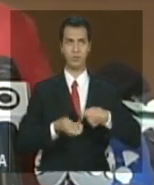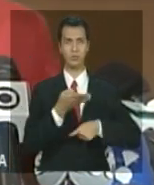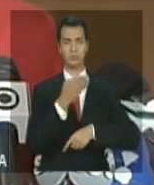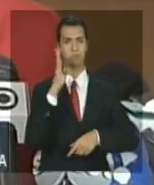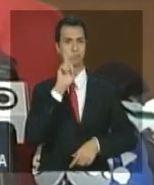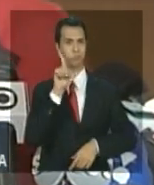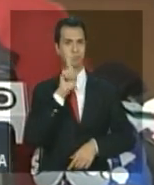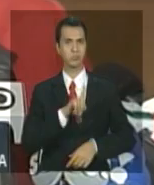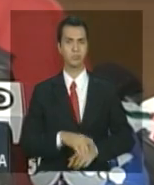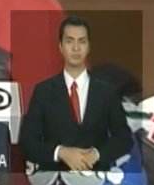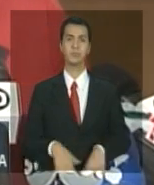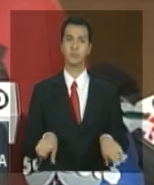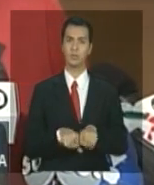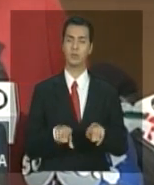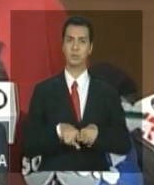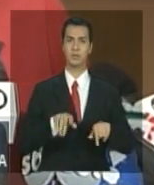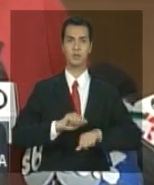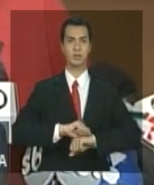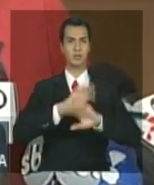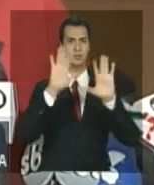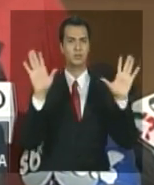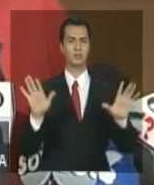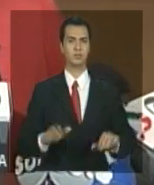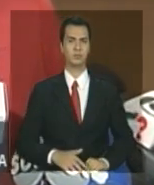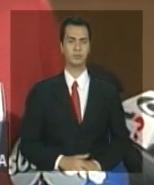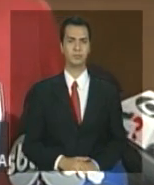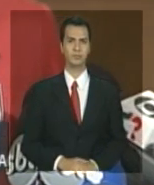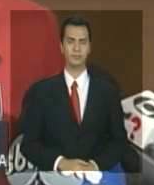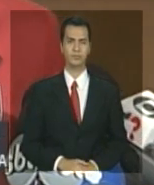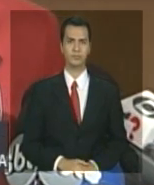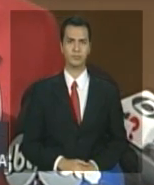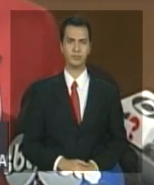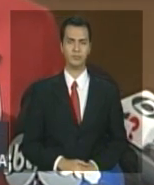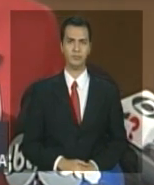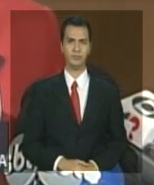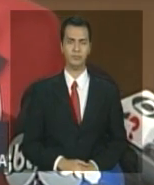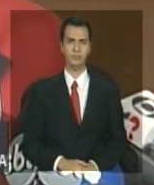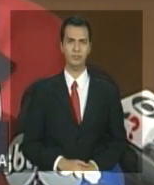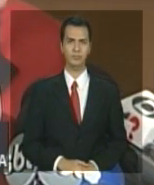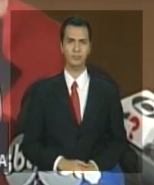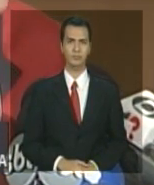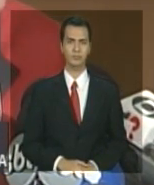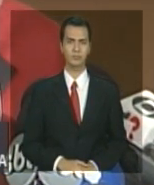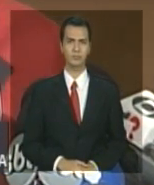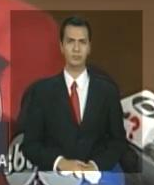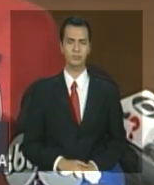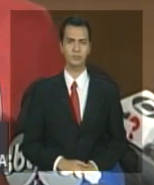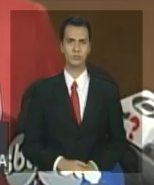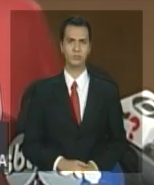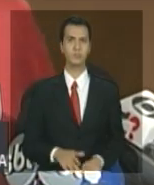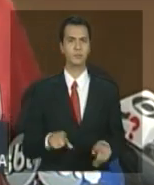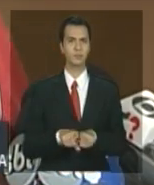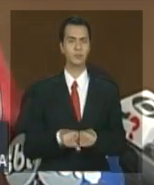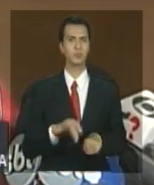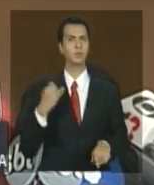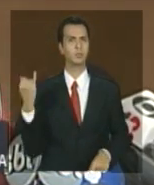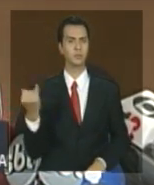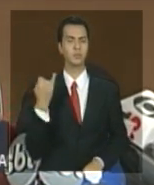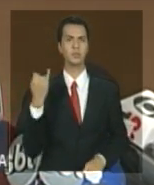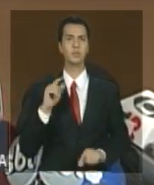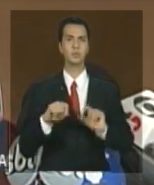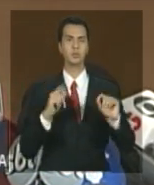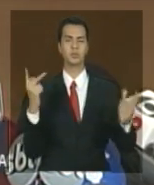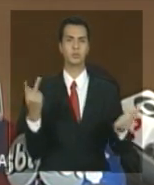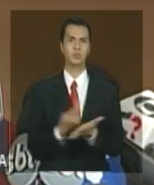Além disso, também ficou claro que é muito importante o que está acontecendo, né, para colocar